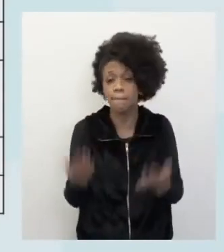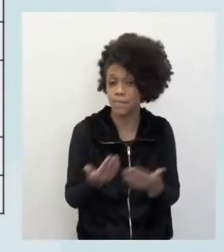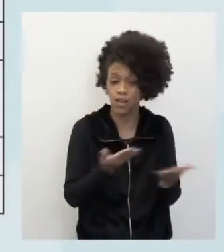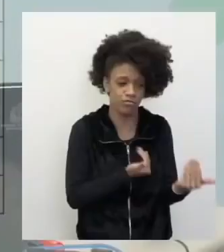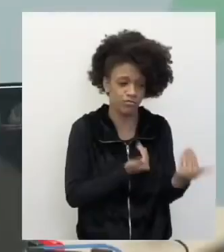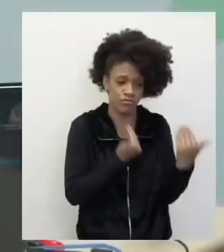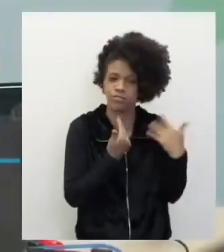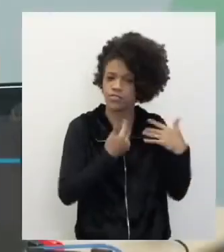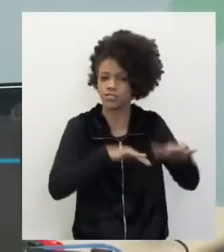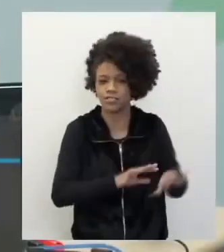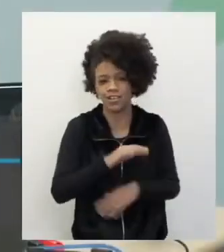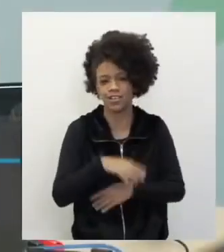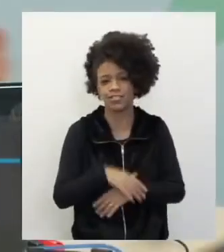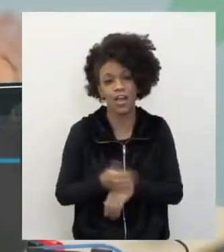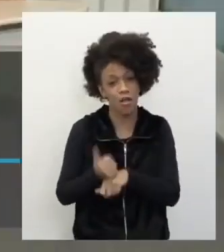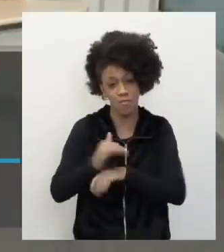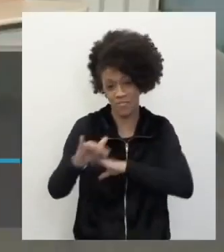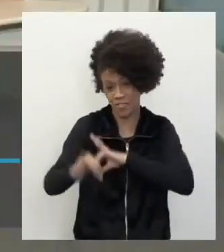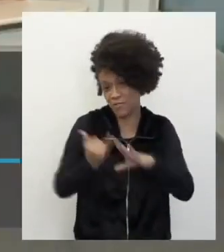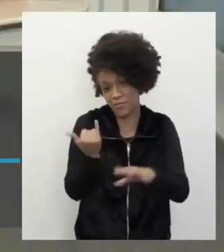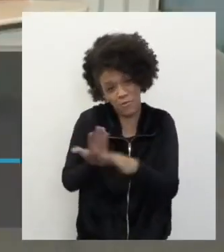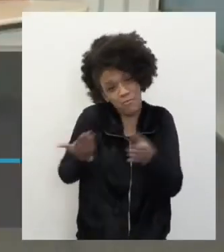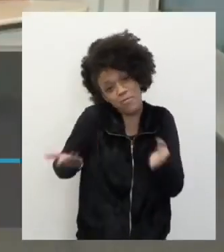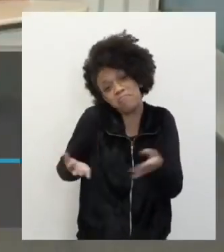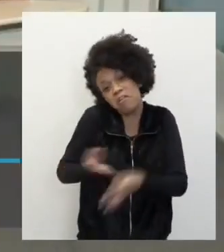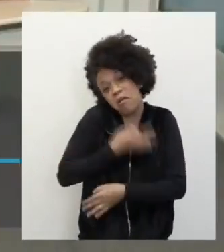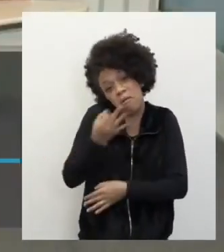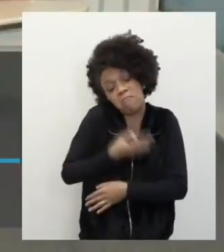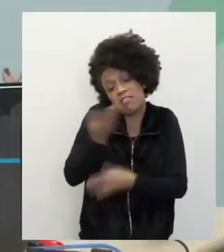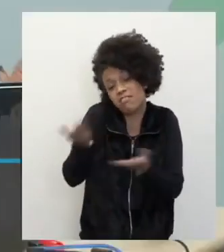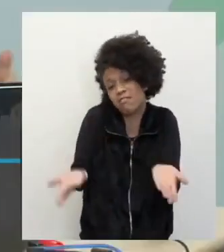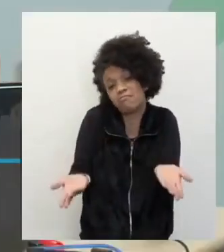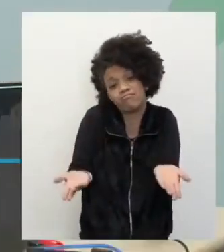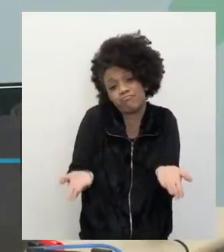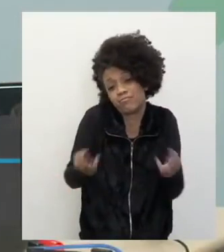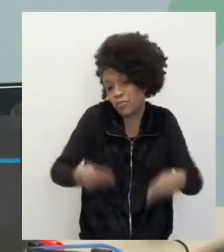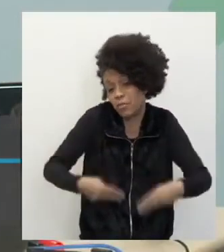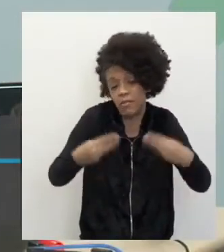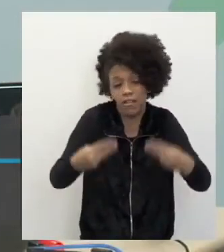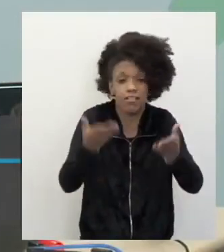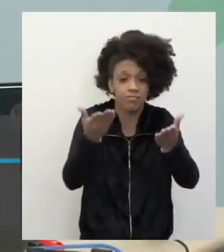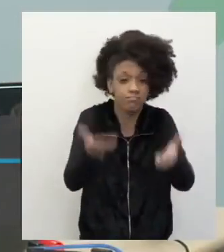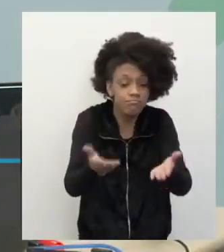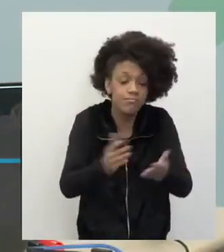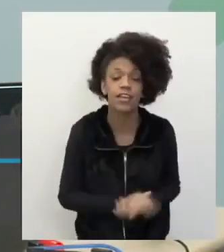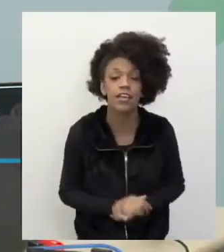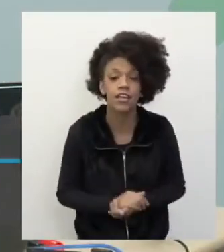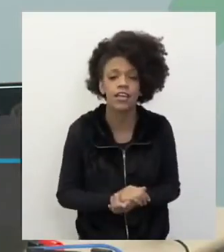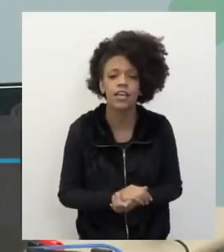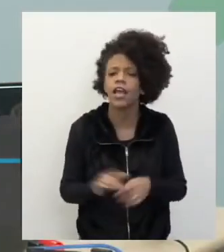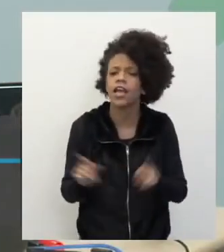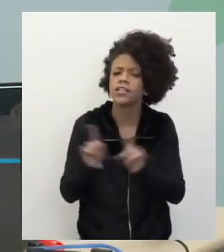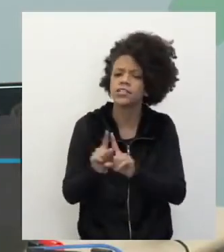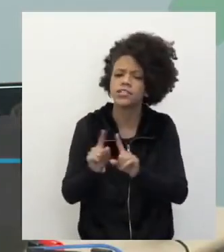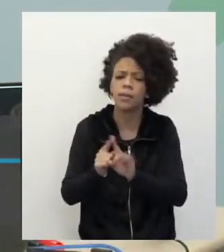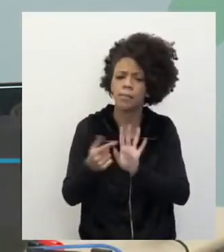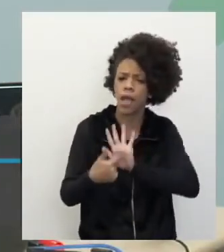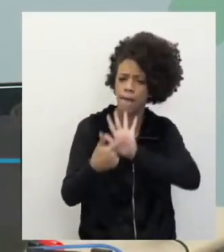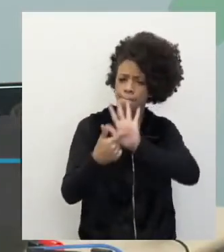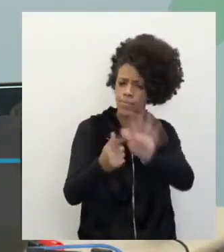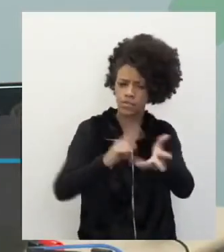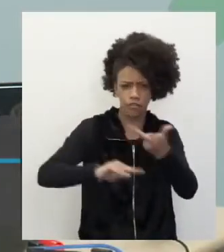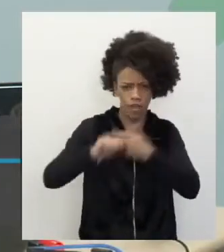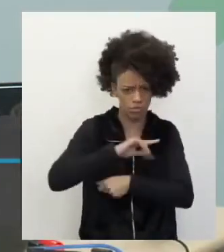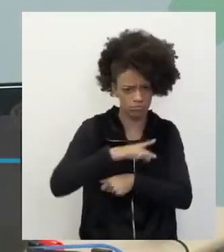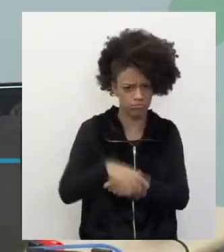prefiro ser youtuber, não é? Sim. É uma opinião, claro, é uma opinião. Do Ministério. Uhum. E aí a gente teve várias apresentações de argumento.